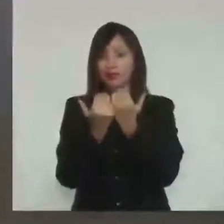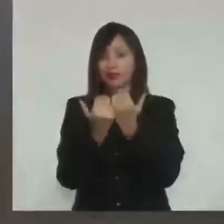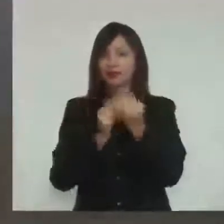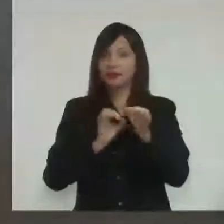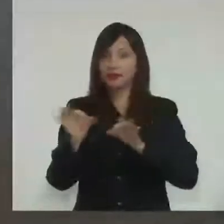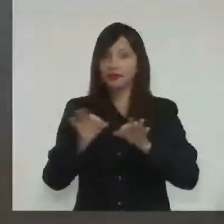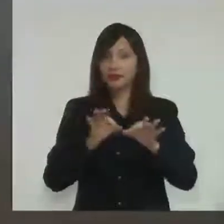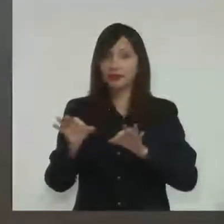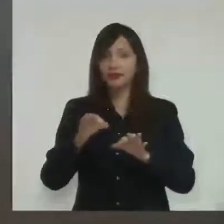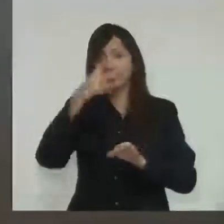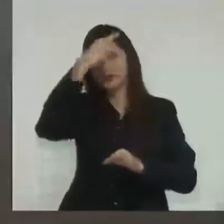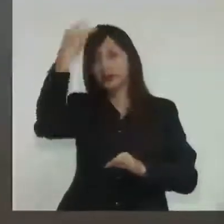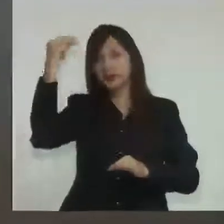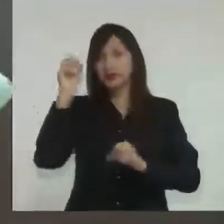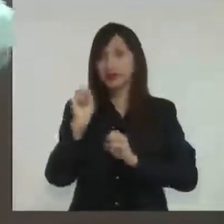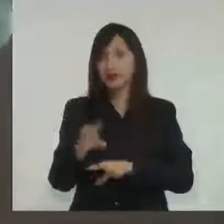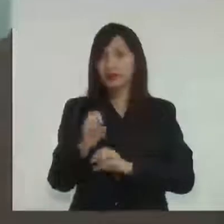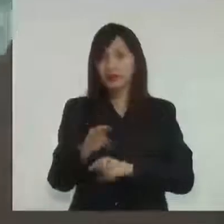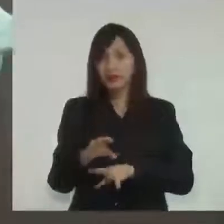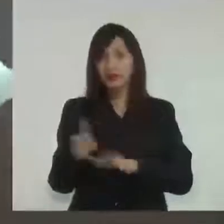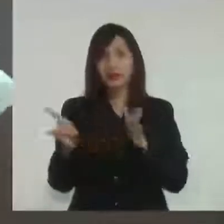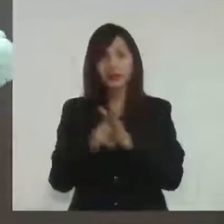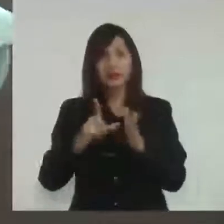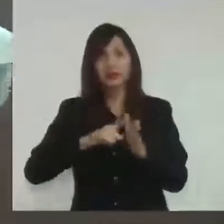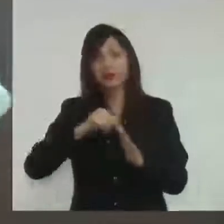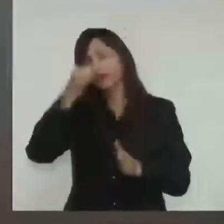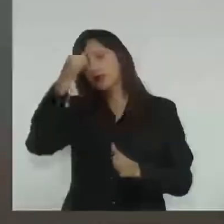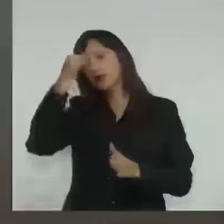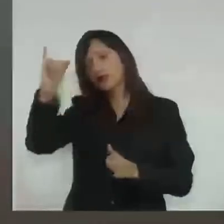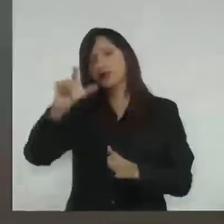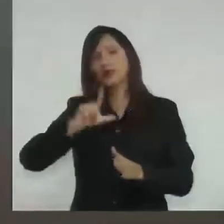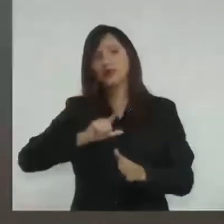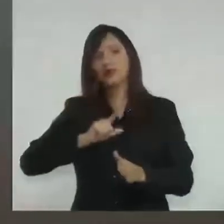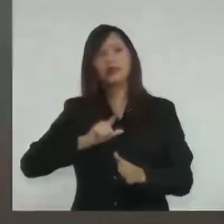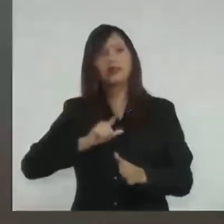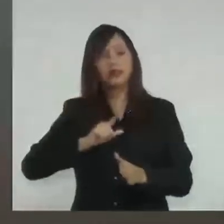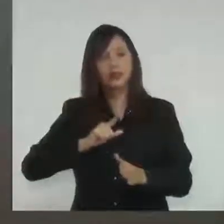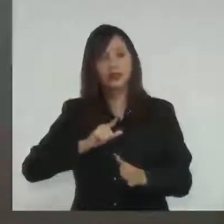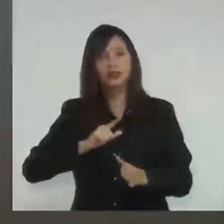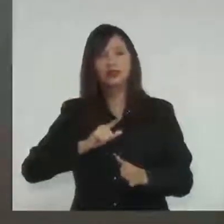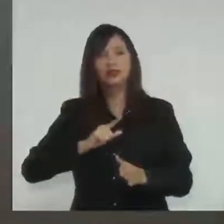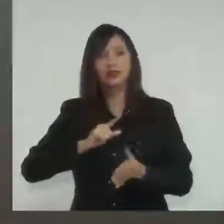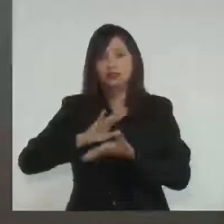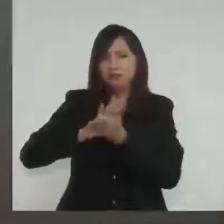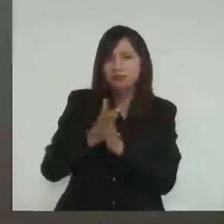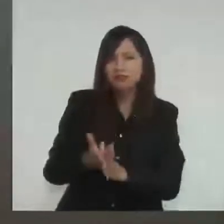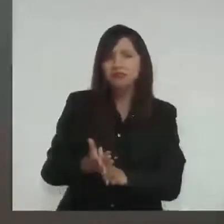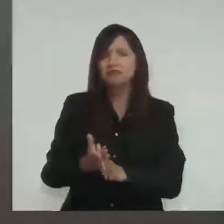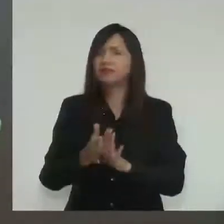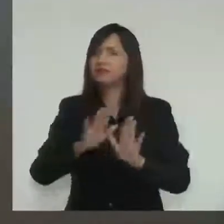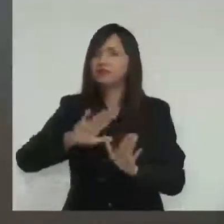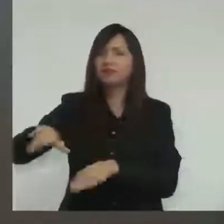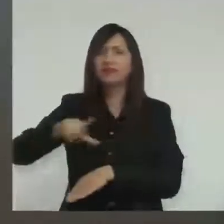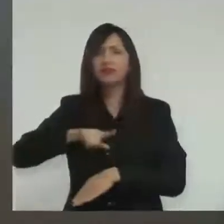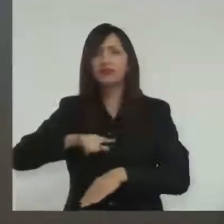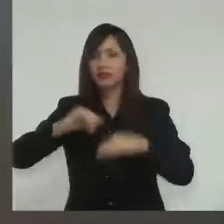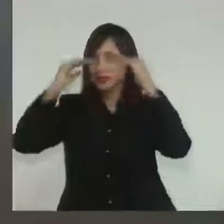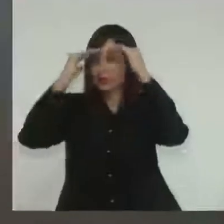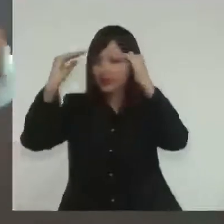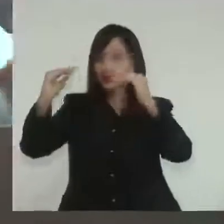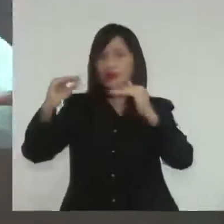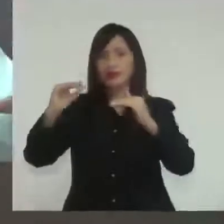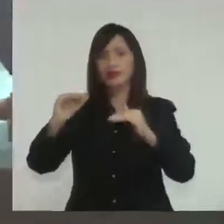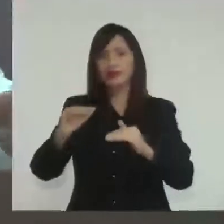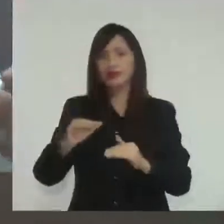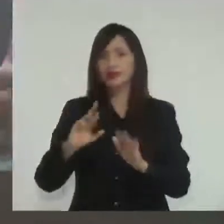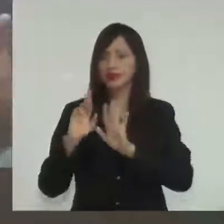Municipal de Educação, que é combate às injustiças, o respeito às diferenças, fazer com que